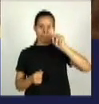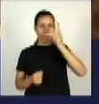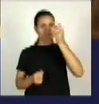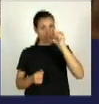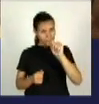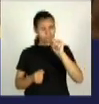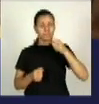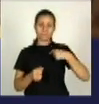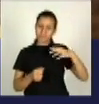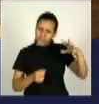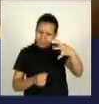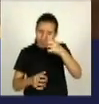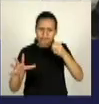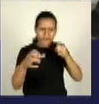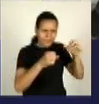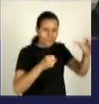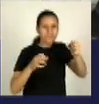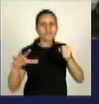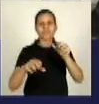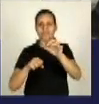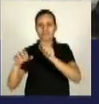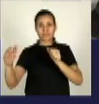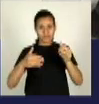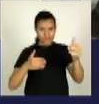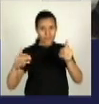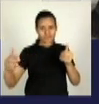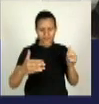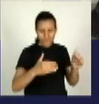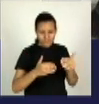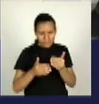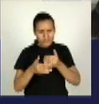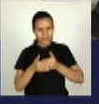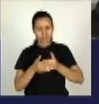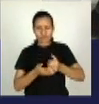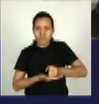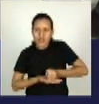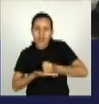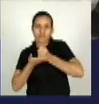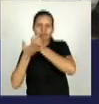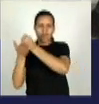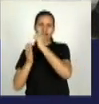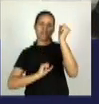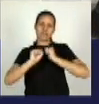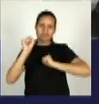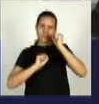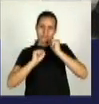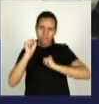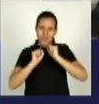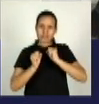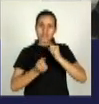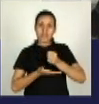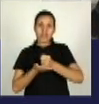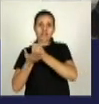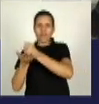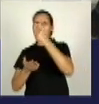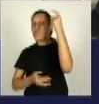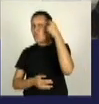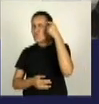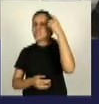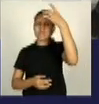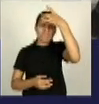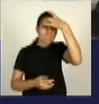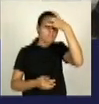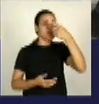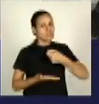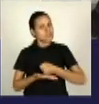vamos recolher esses medicamentos para dar uma destinação adequada através de uma empresa terceirizada